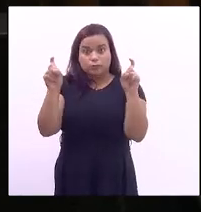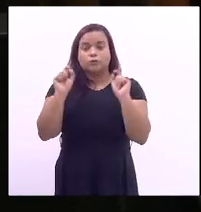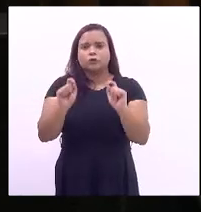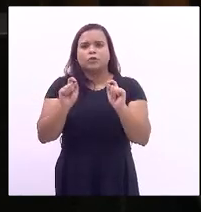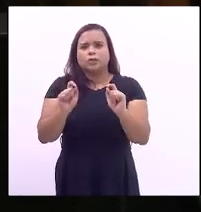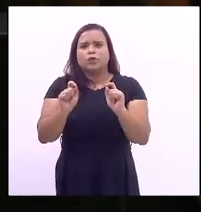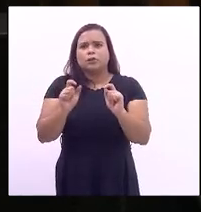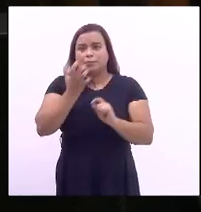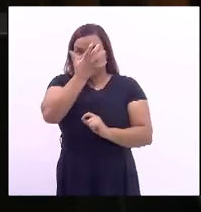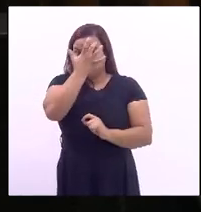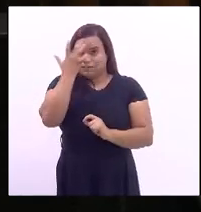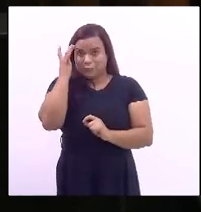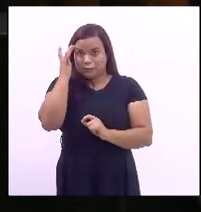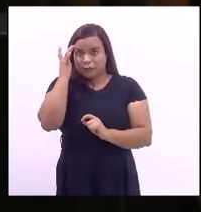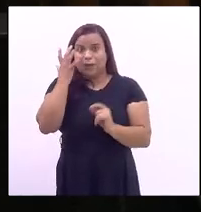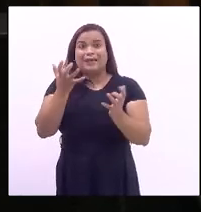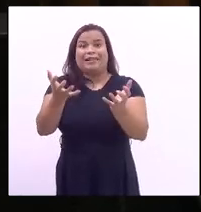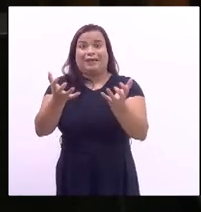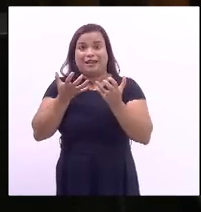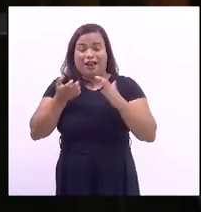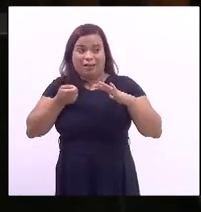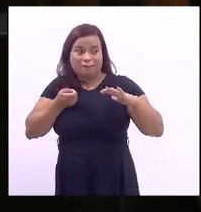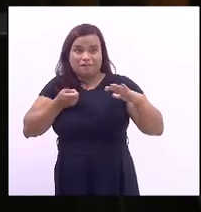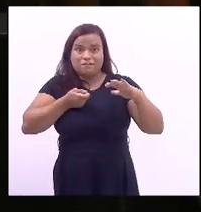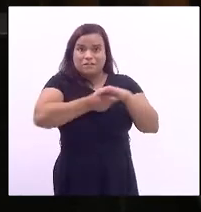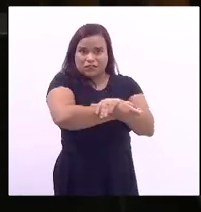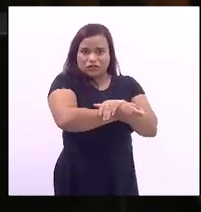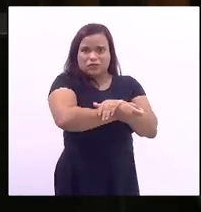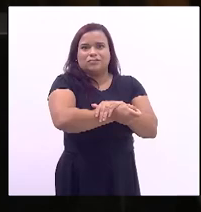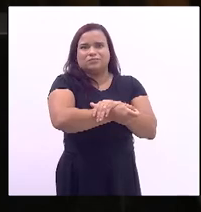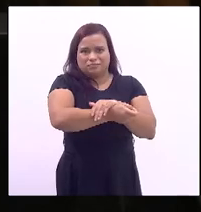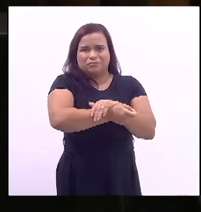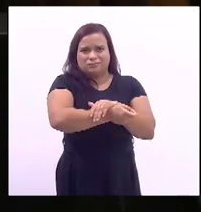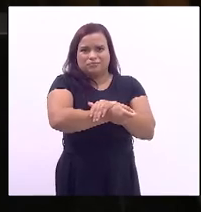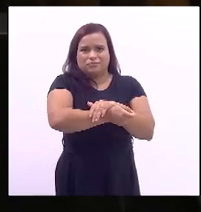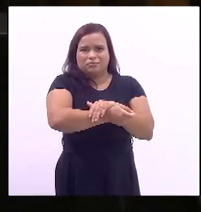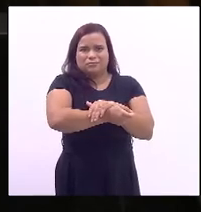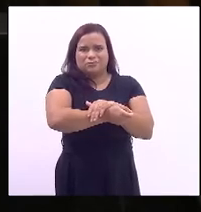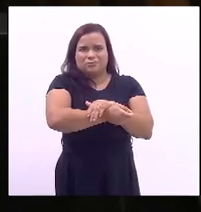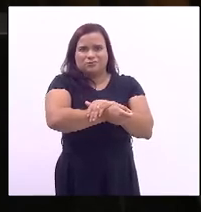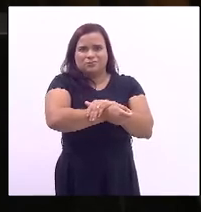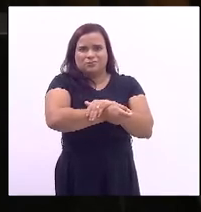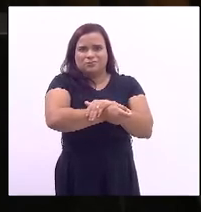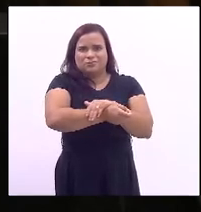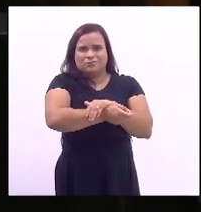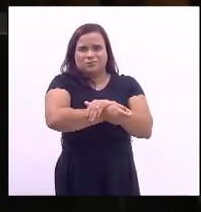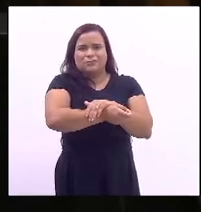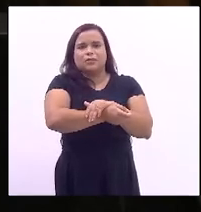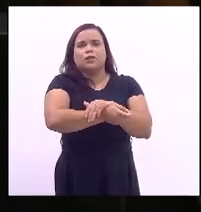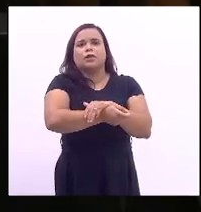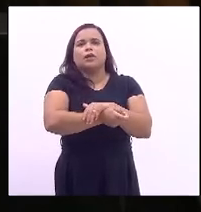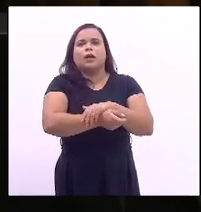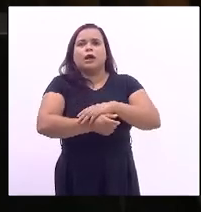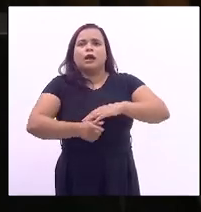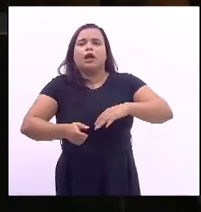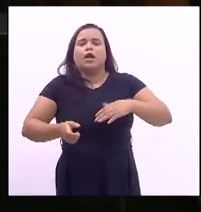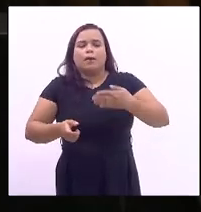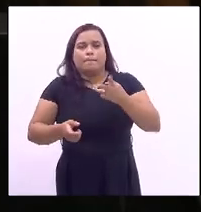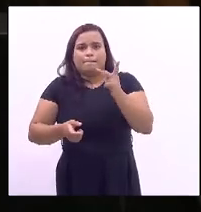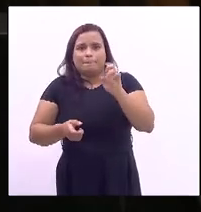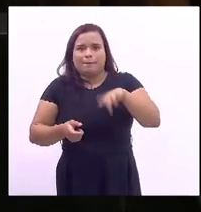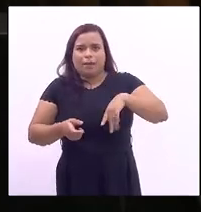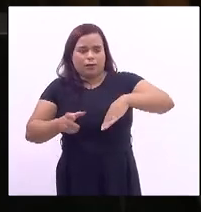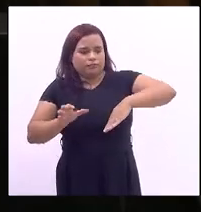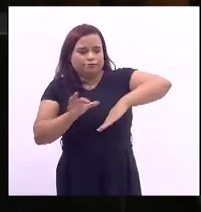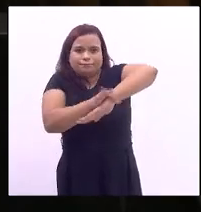"quem prefere investir que ele na realidade preferem investir em tornozeleiras eletrônicas